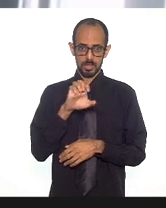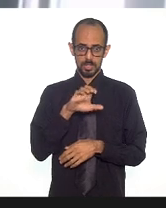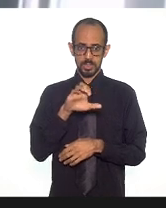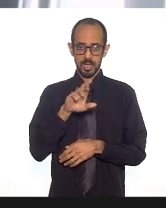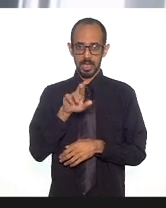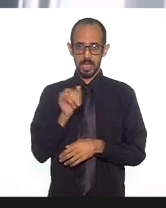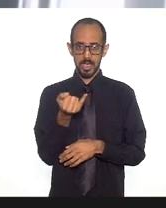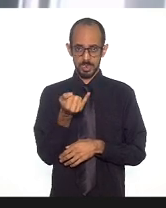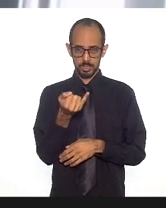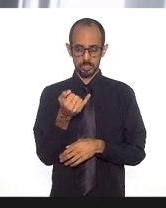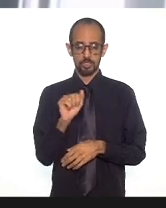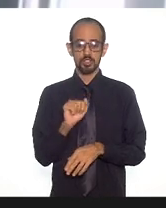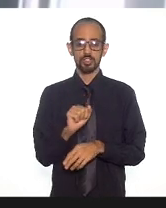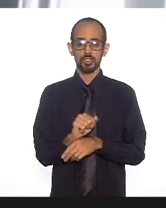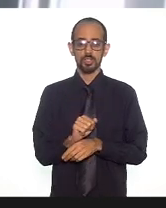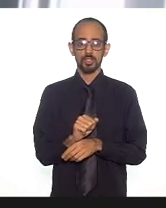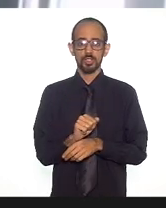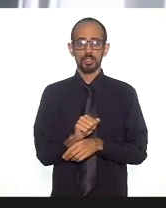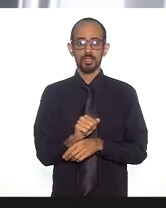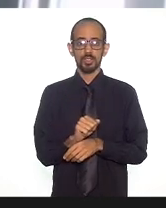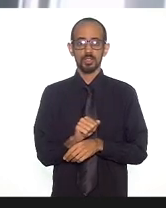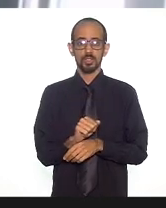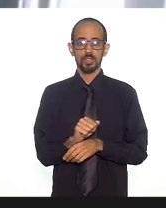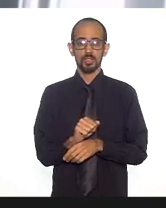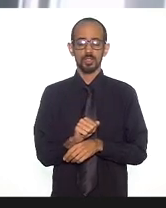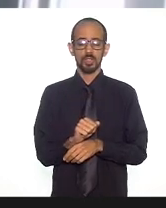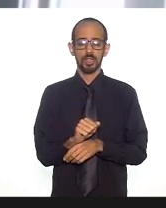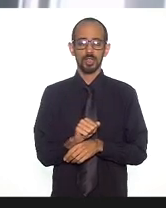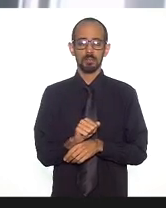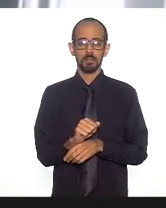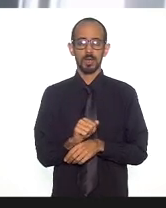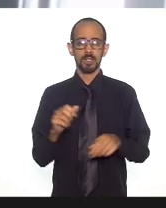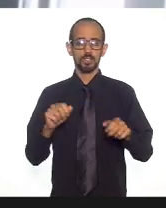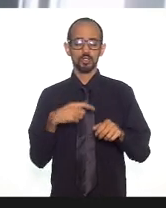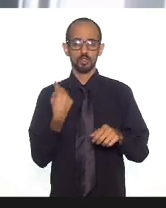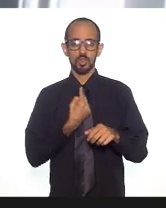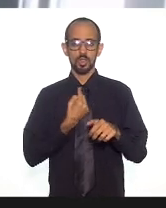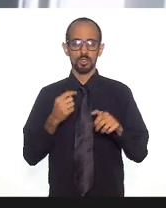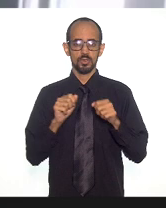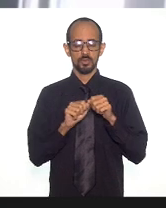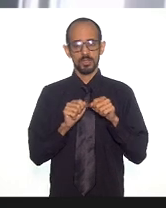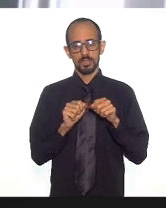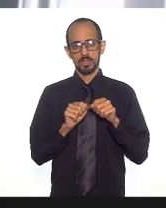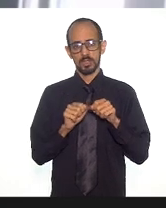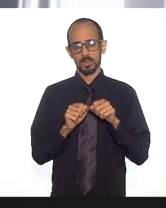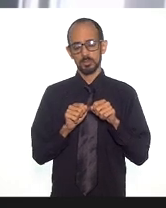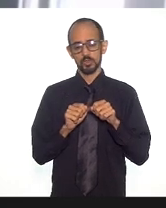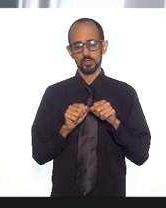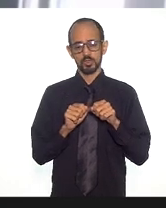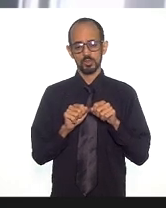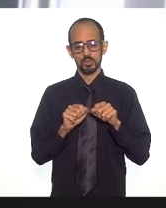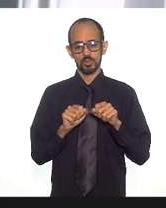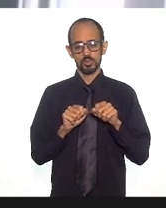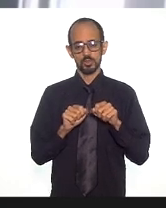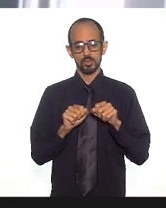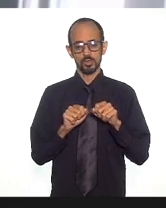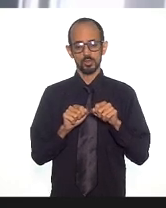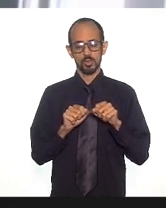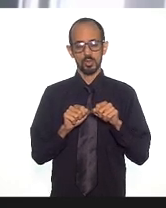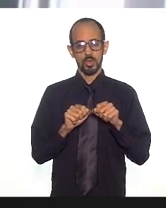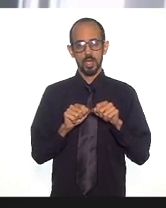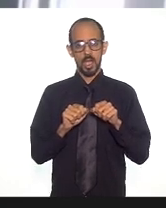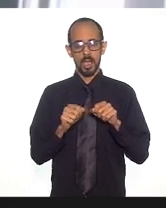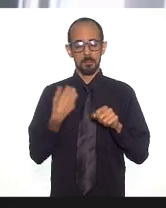enfim, da presidência da Fundação, de modo que esse processo possa se dar de modo a envolver